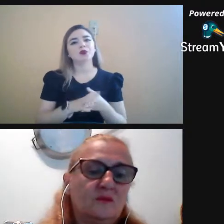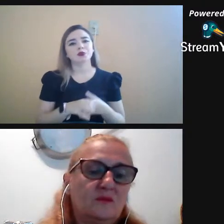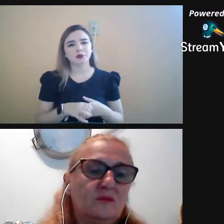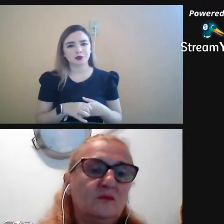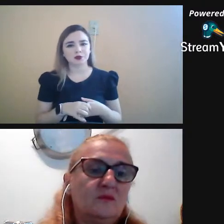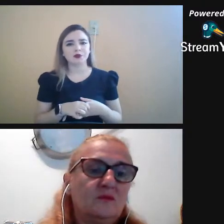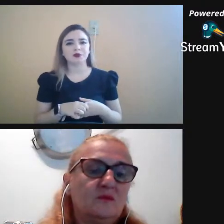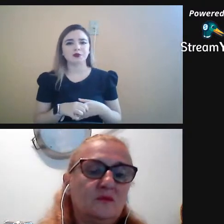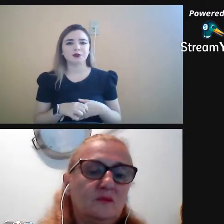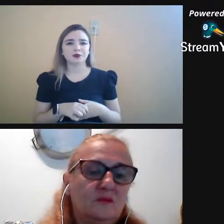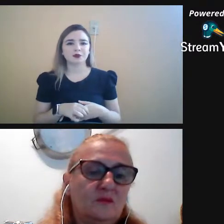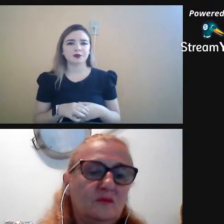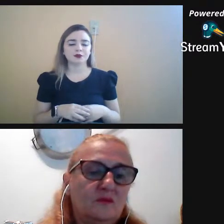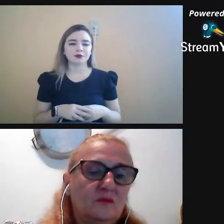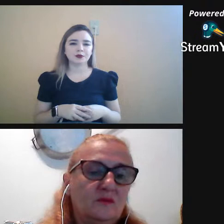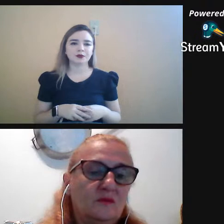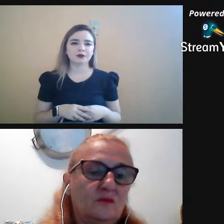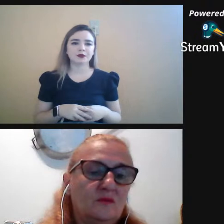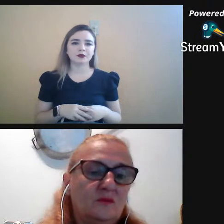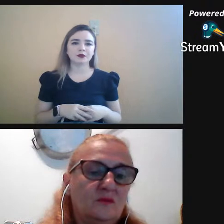atreladas, né?